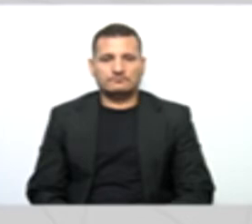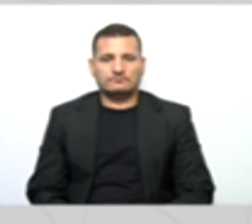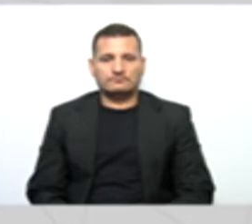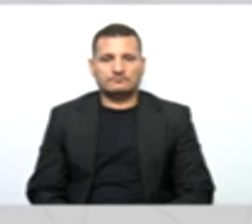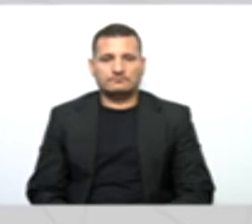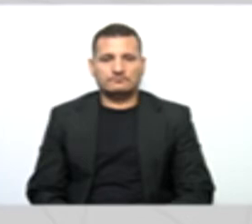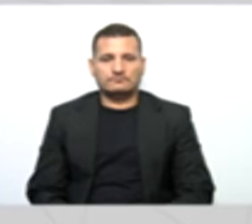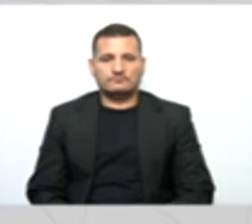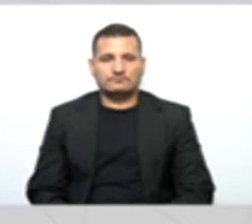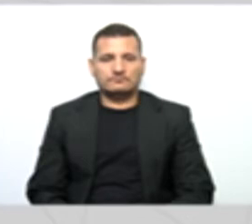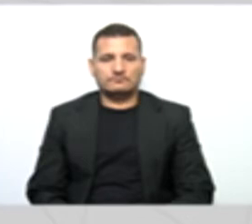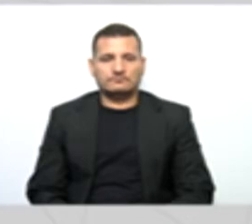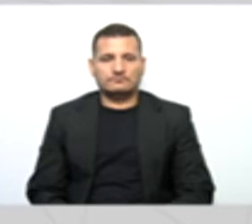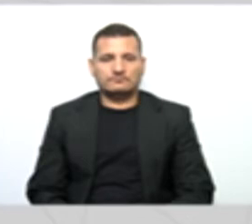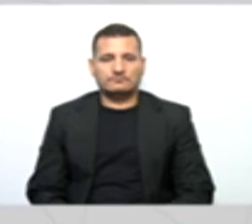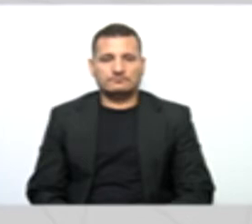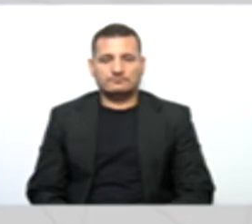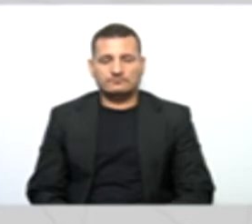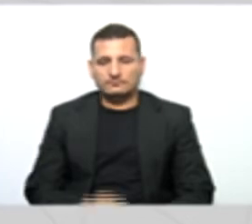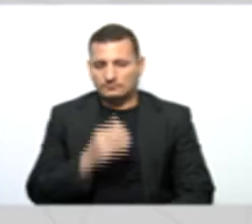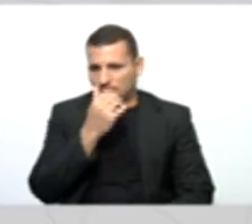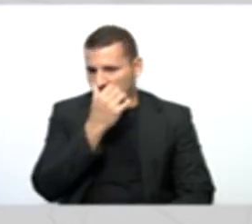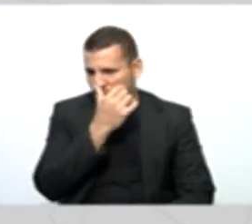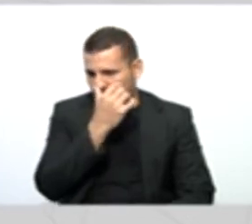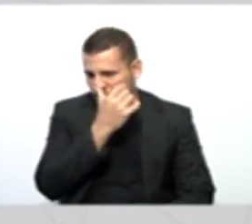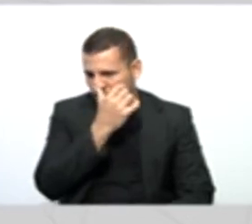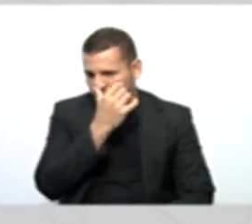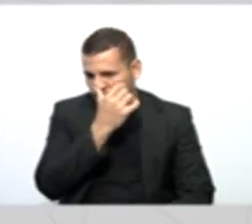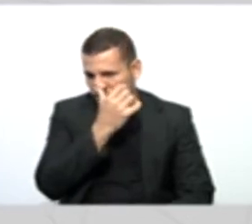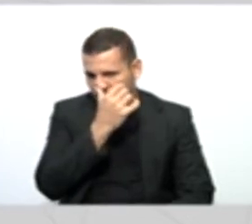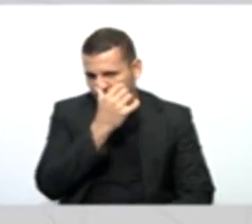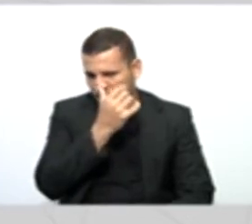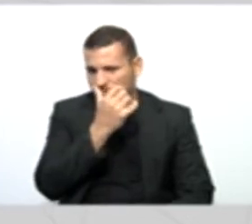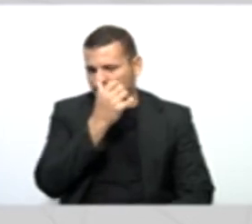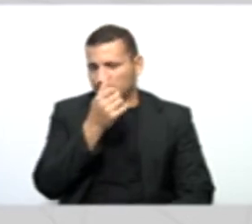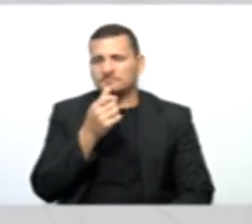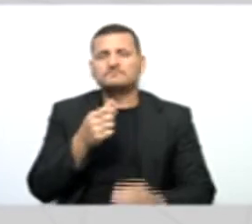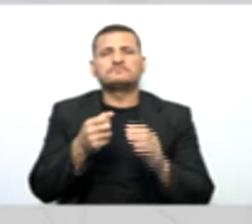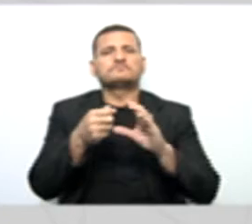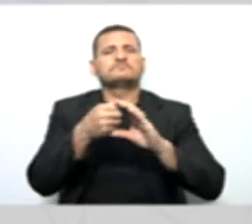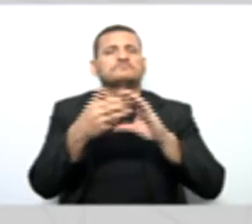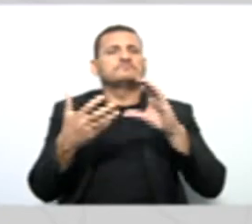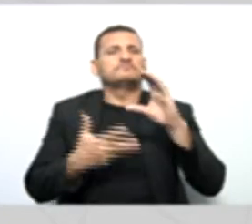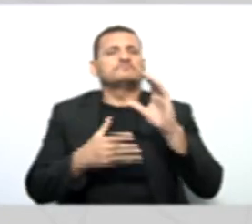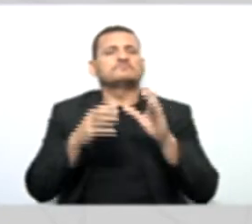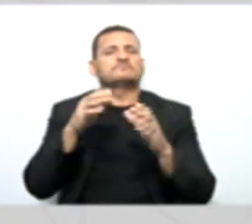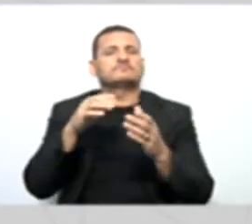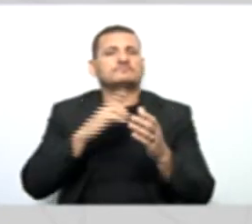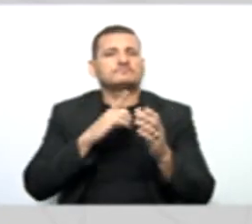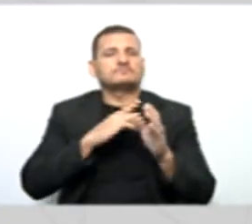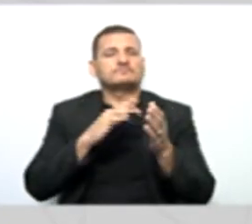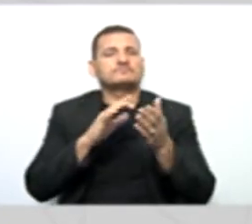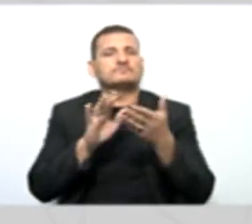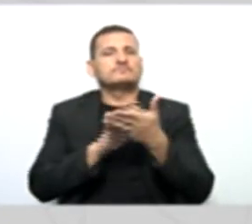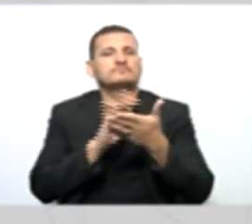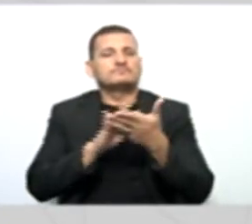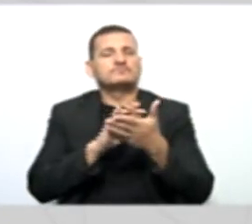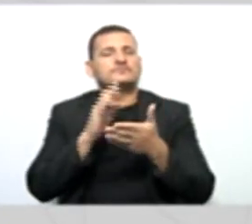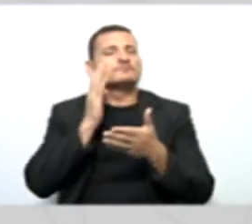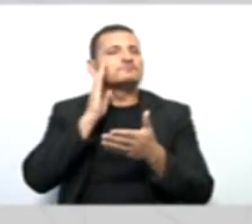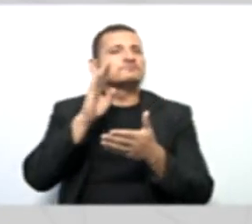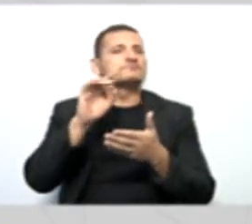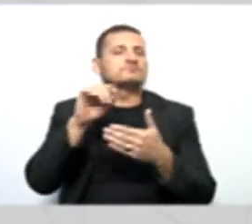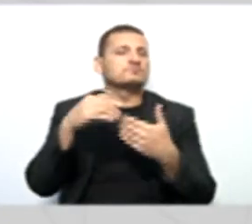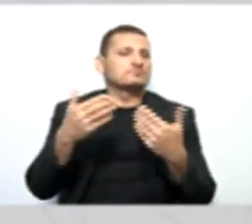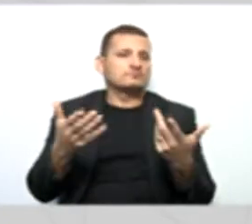Smartphone. Quais que seriam os principais atributos que todo smartphone tem? Nós poderíamos colocar aqui o principal deles,